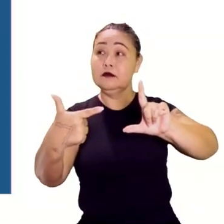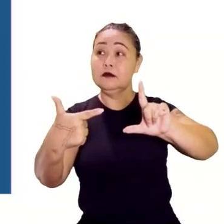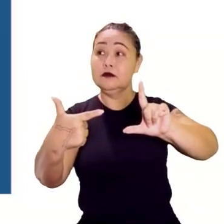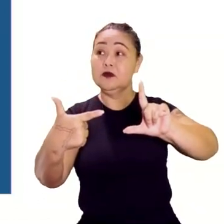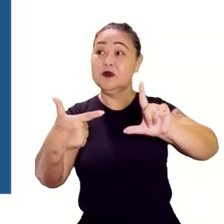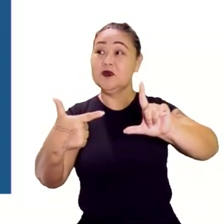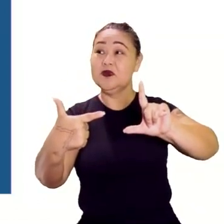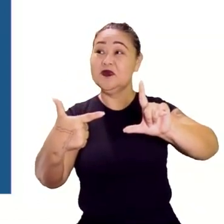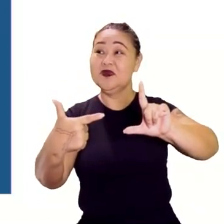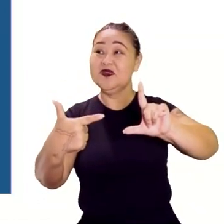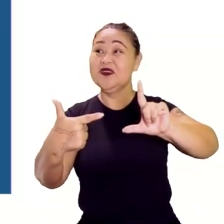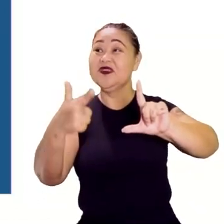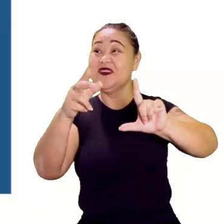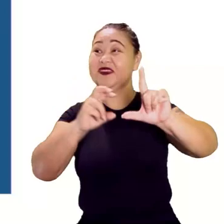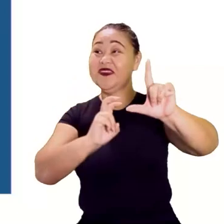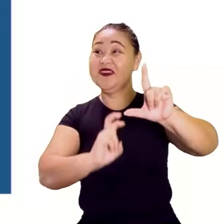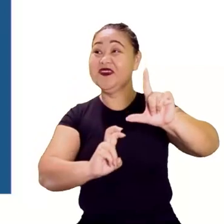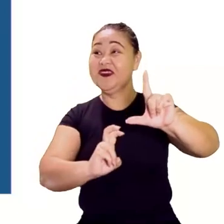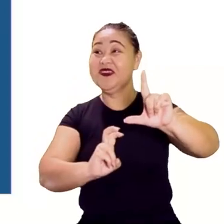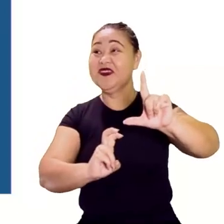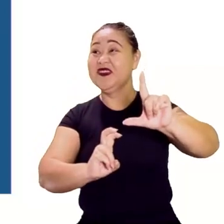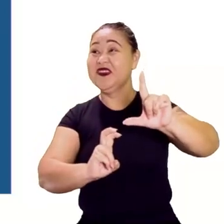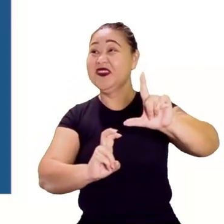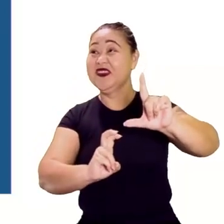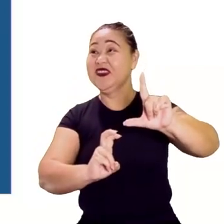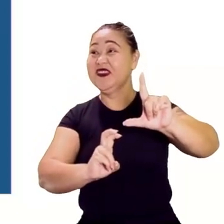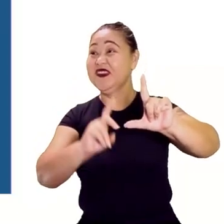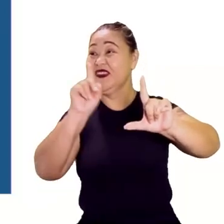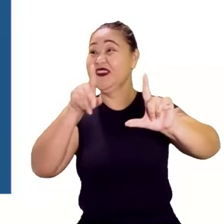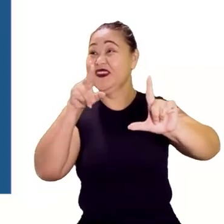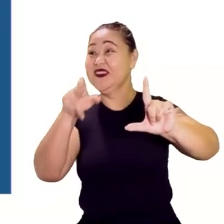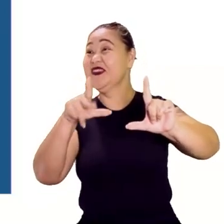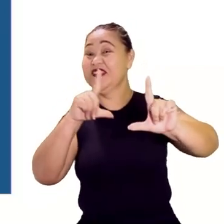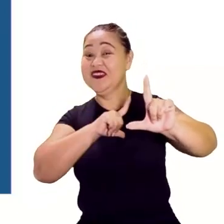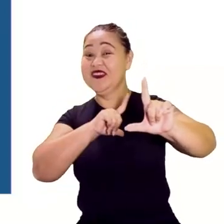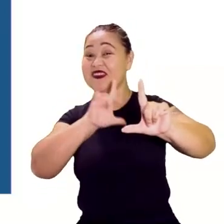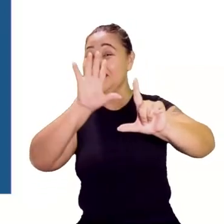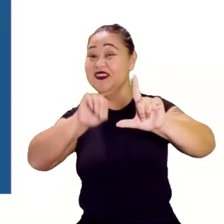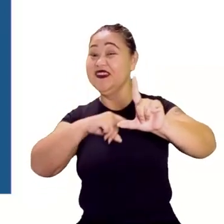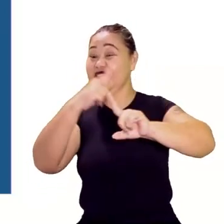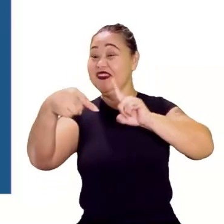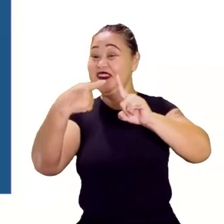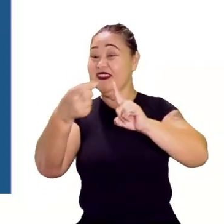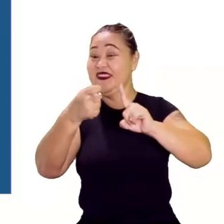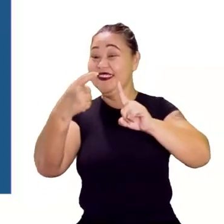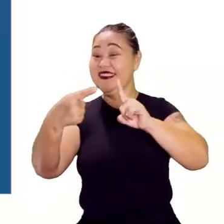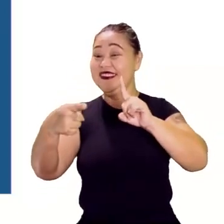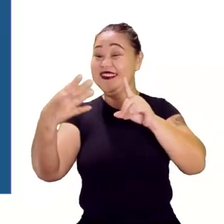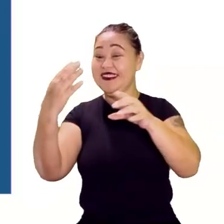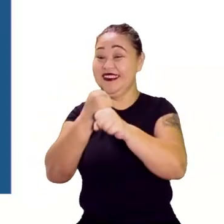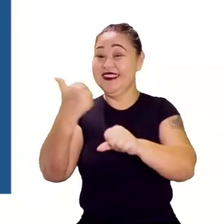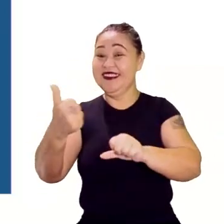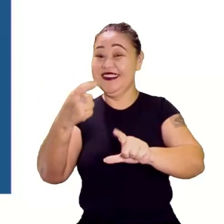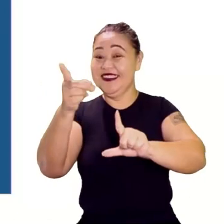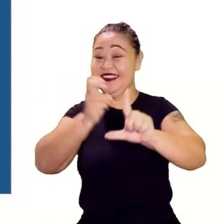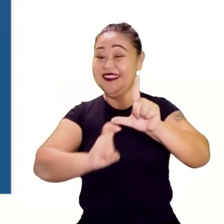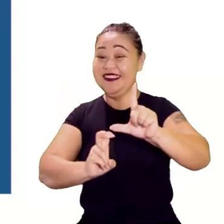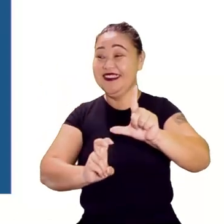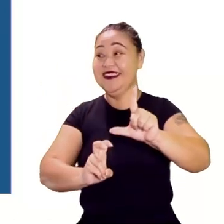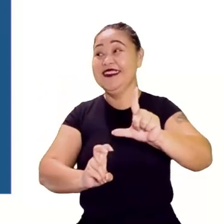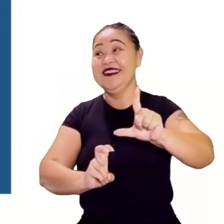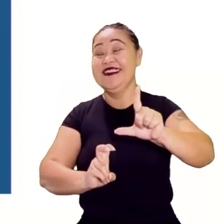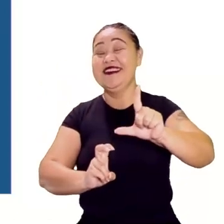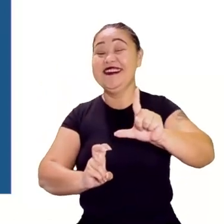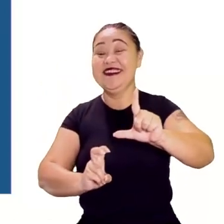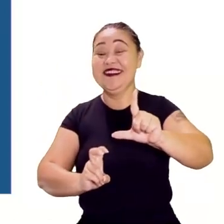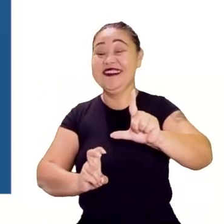de 12 na base 5 é igual ao logaritmo de x mais 1 também na base